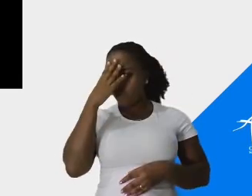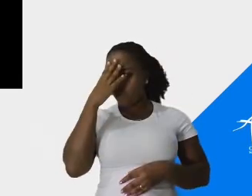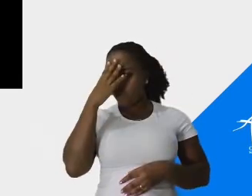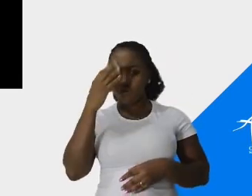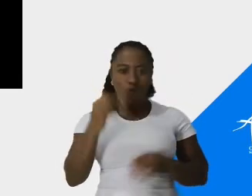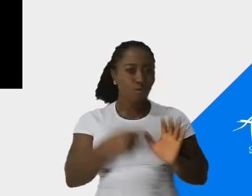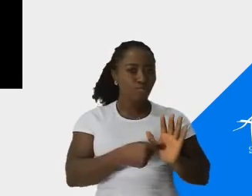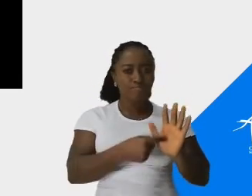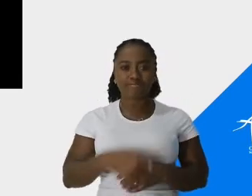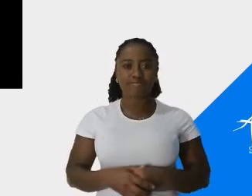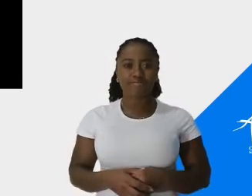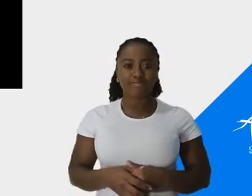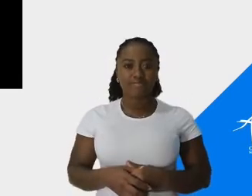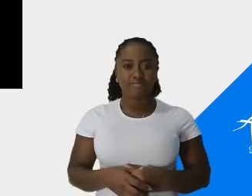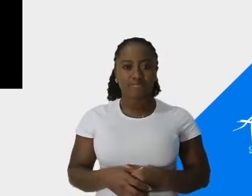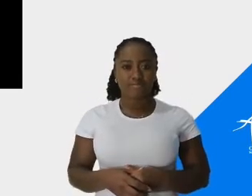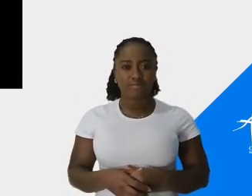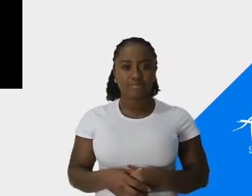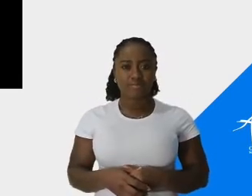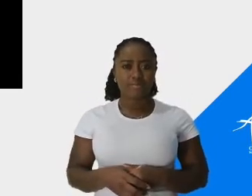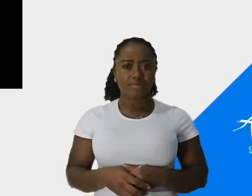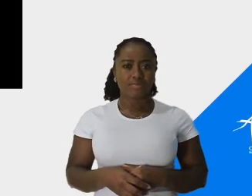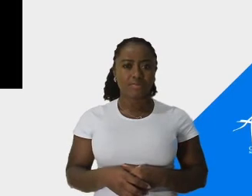Aqui foi na minha época de doutorado,